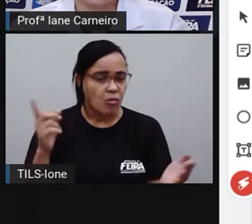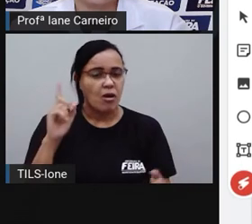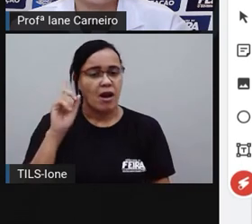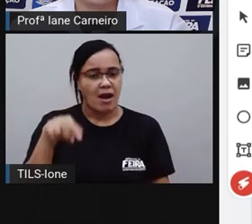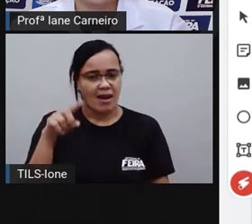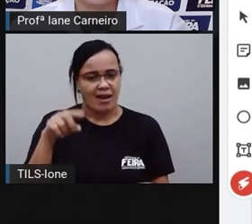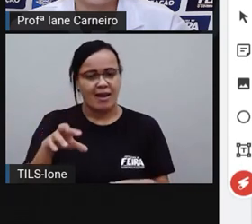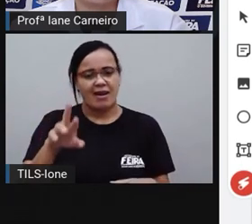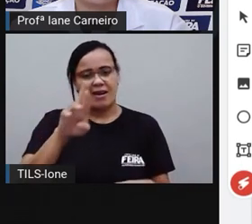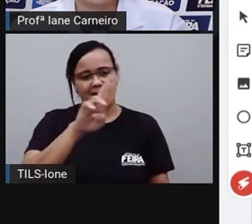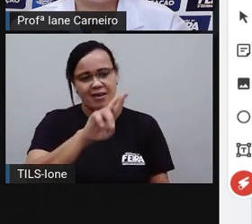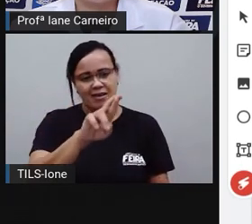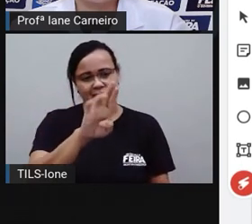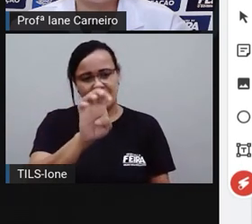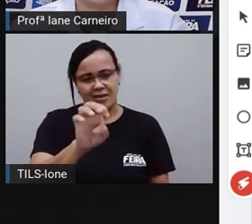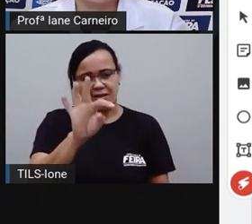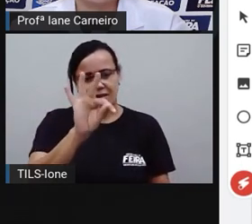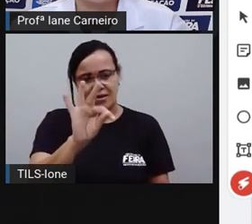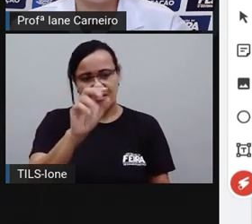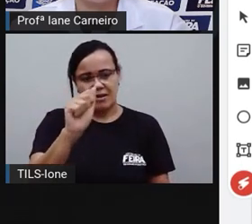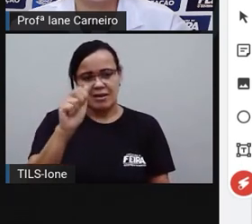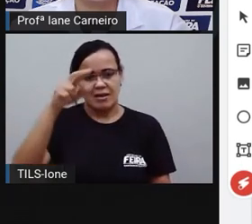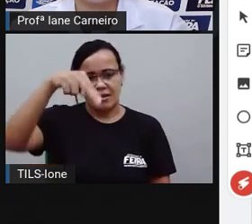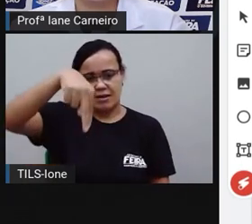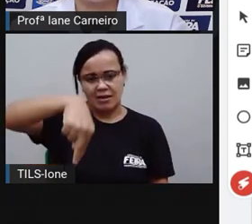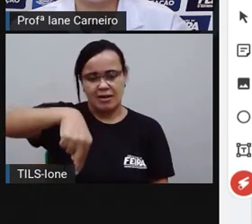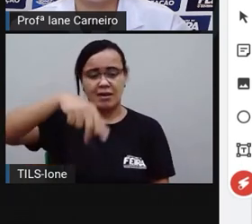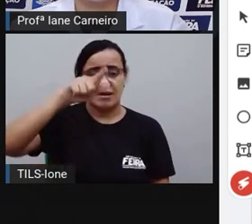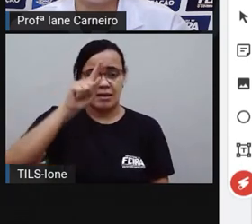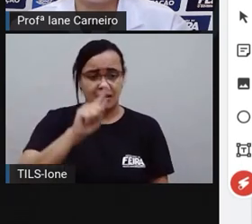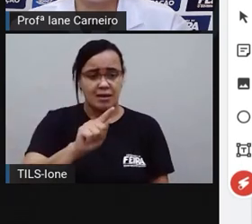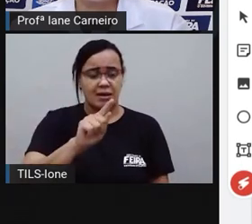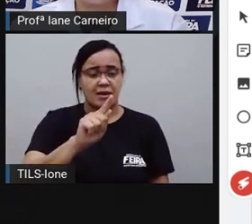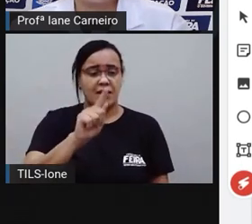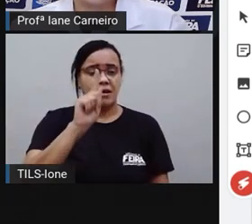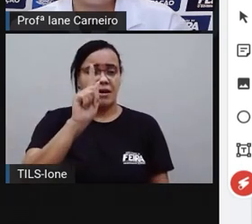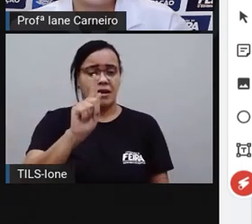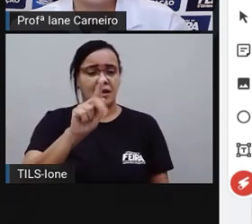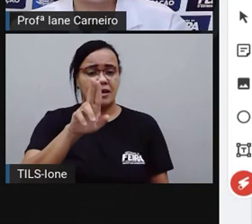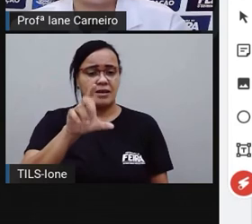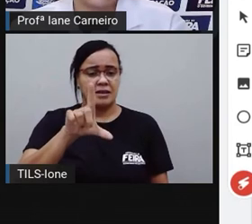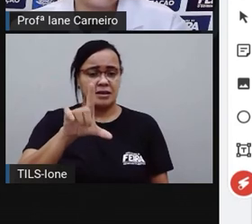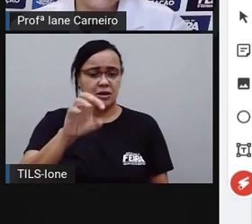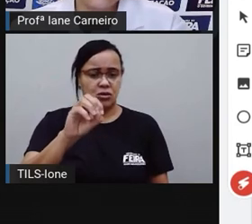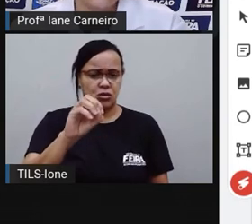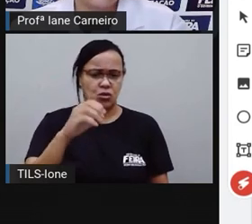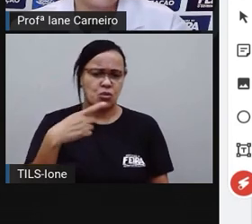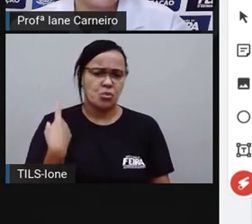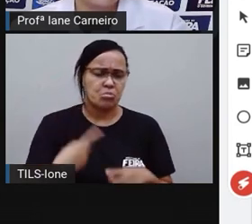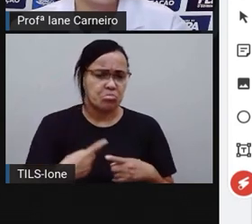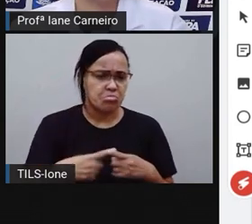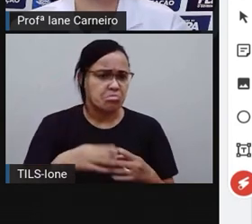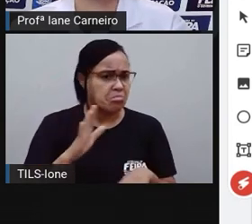retângulo, ó, porque ele aparece quantas vezes? Seis vezes, né? Tem algum que aparece menos?